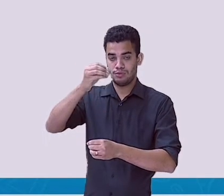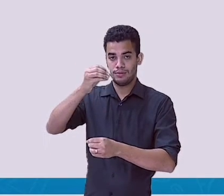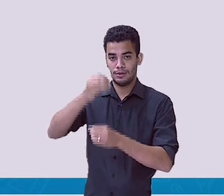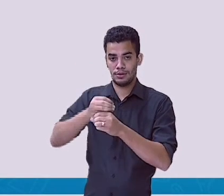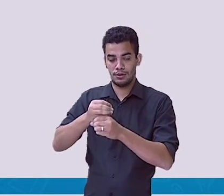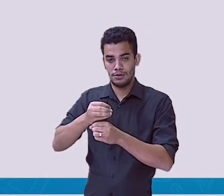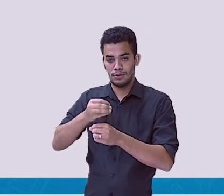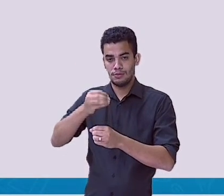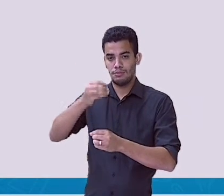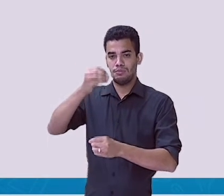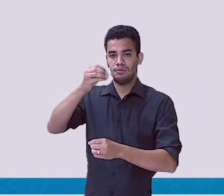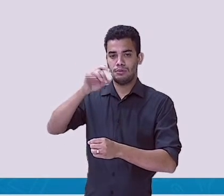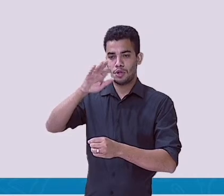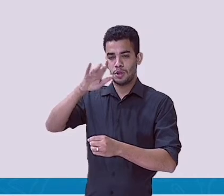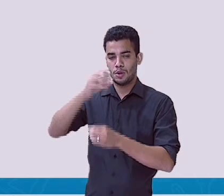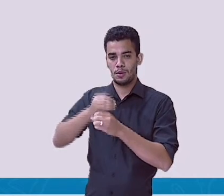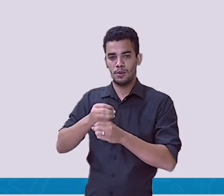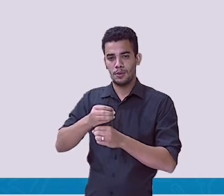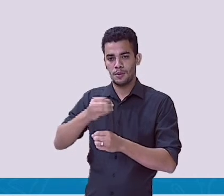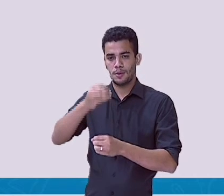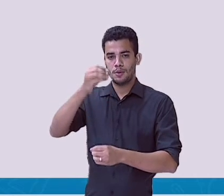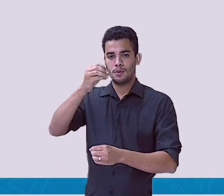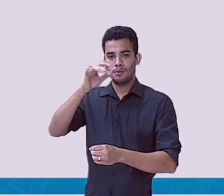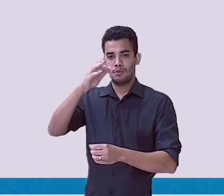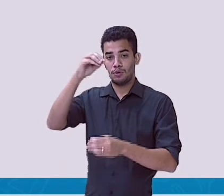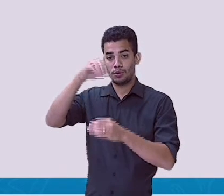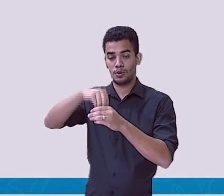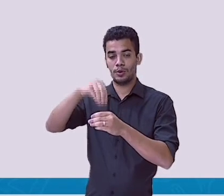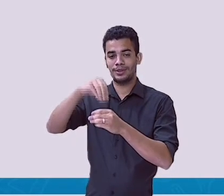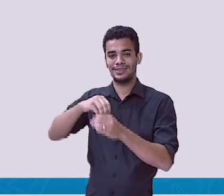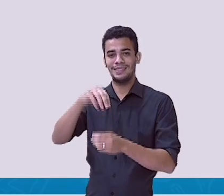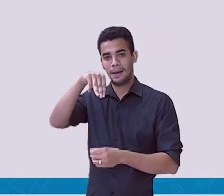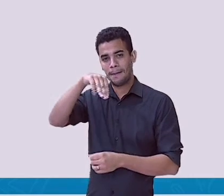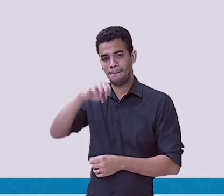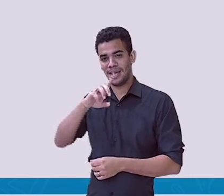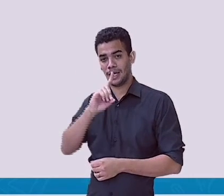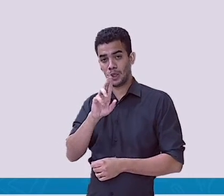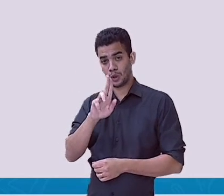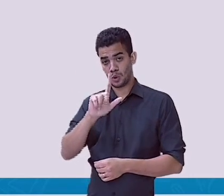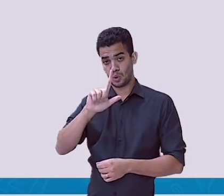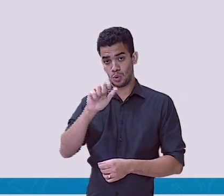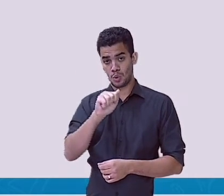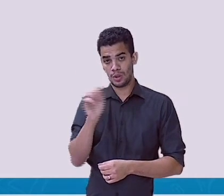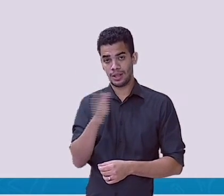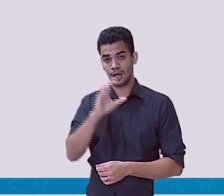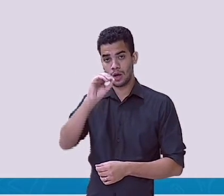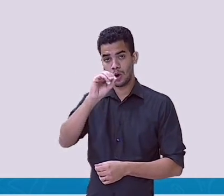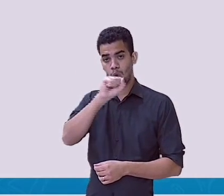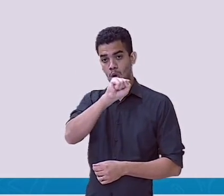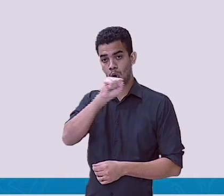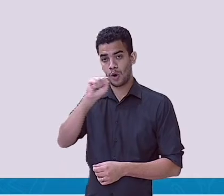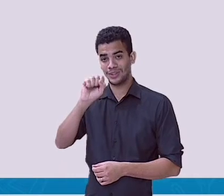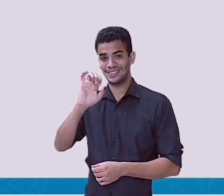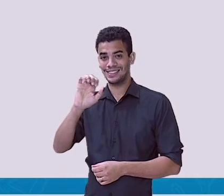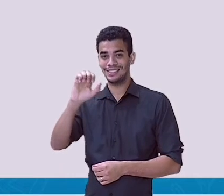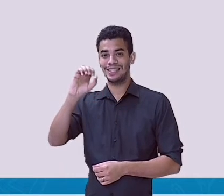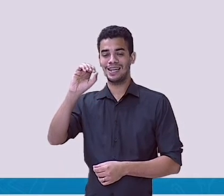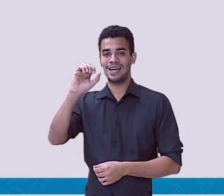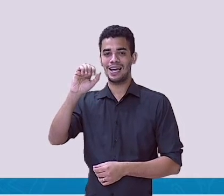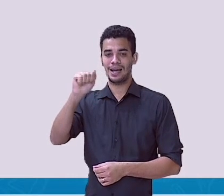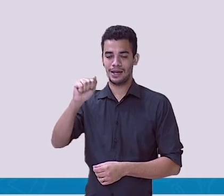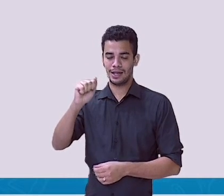algum motivo eu estiver com problemas nessa produção, eu posso ter uma alerta para alguma doença e a gente